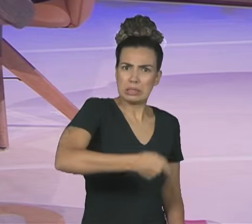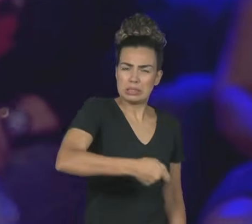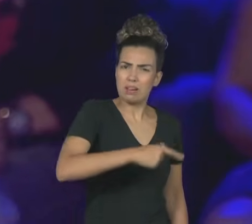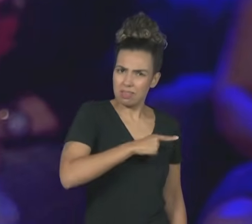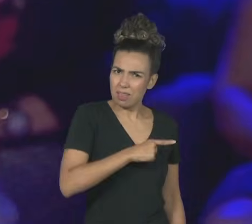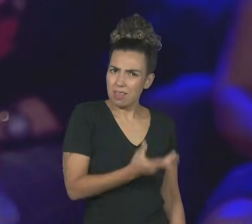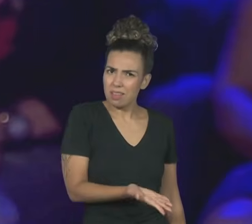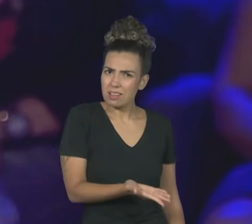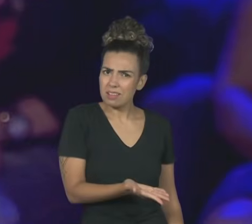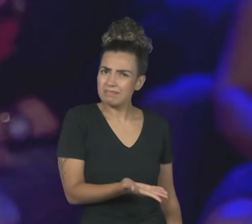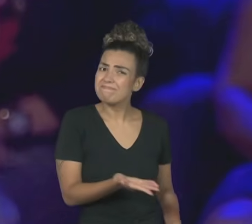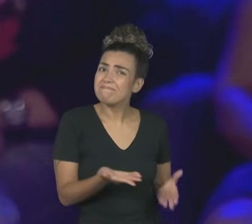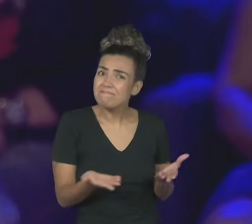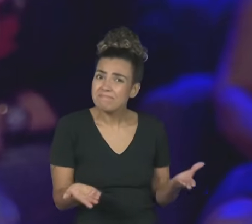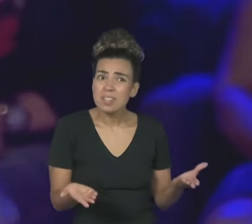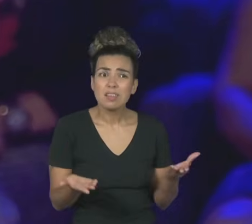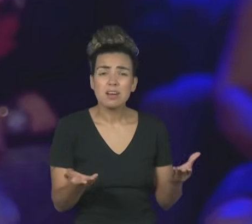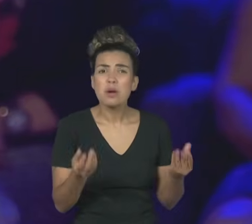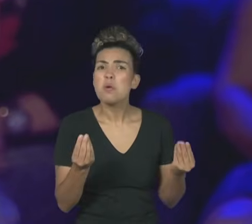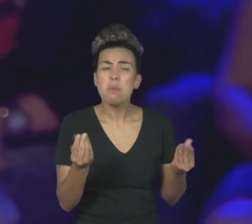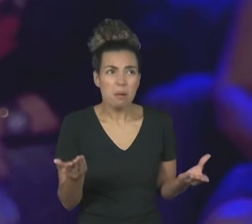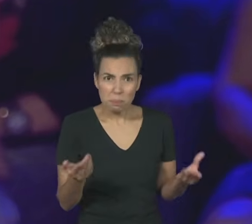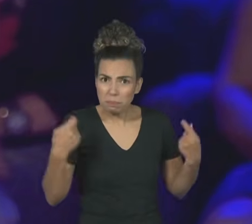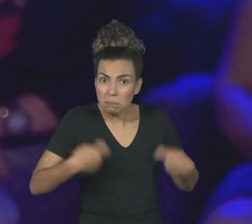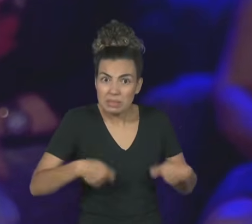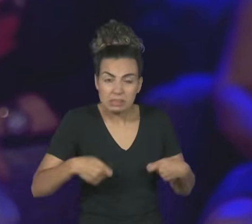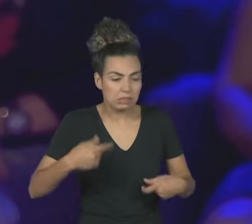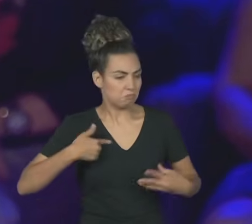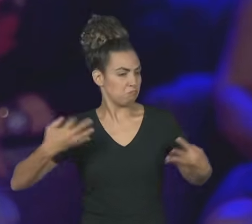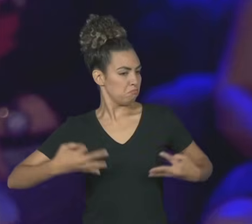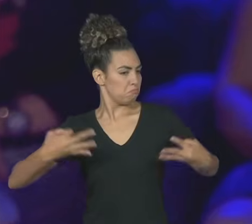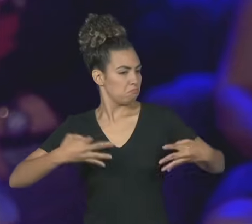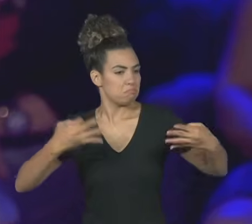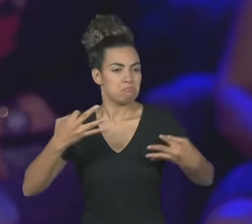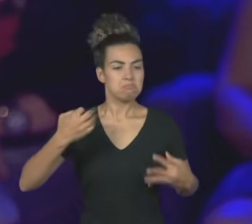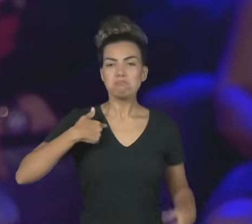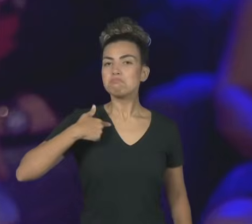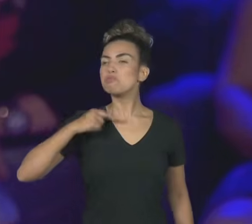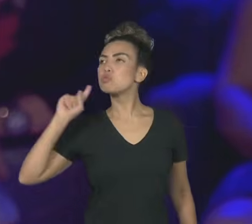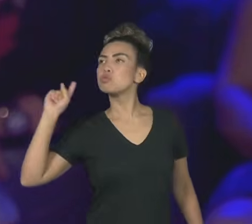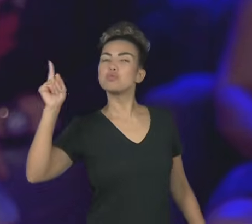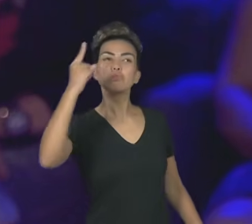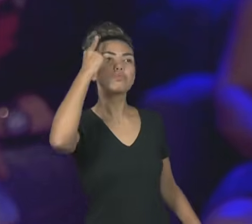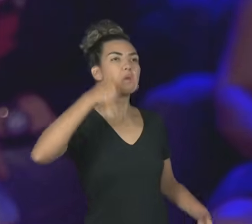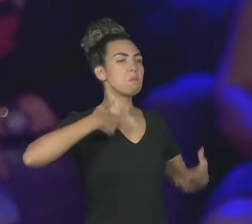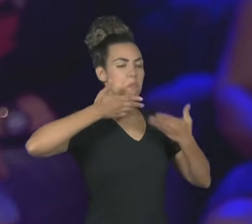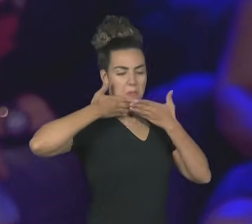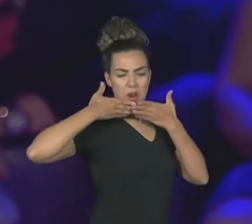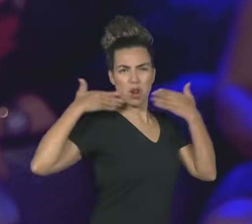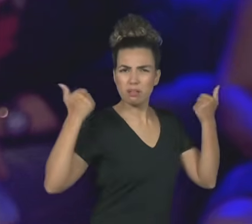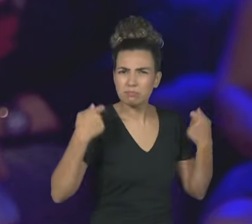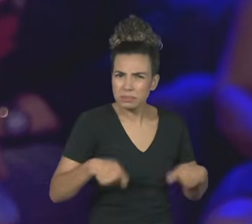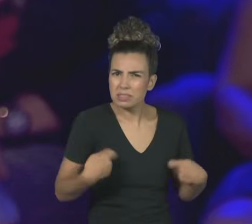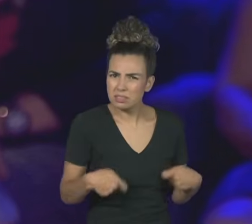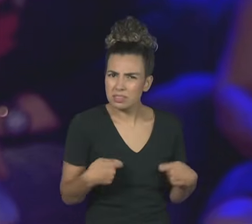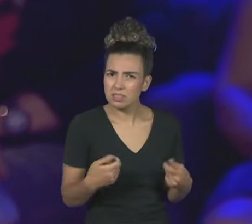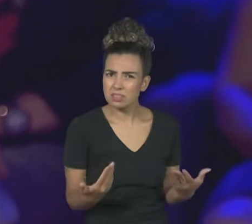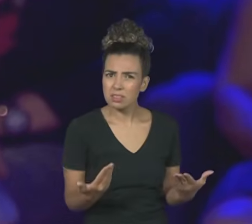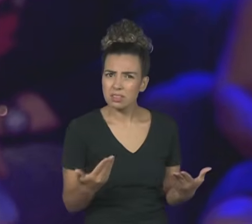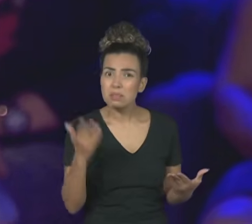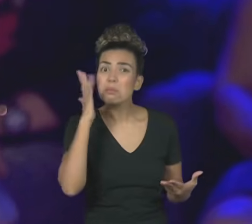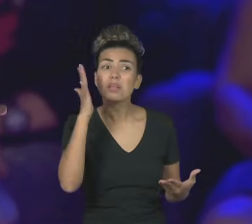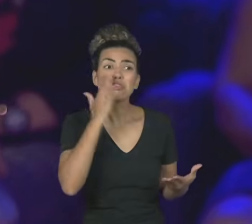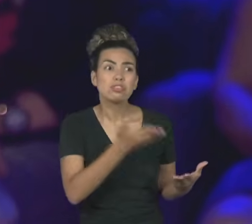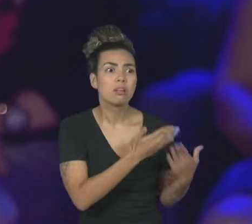errar, achando que tem que ser o número um, tem que ser o melhor, e que carga de responsabilidade que carregam